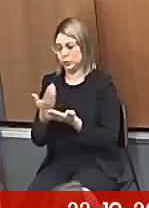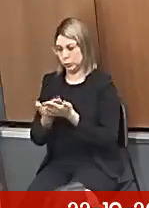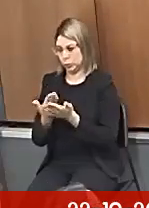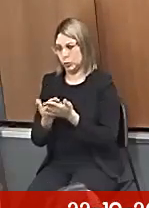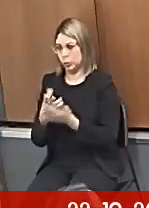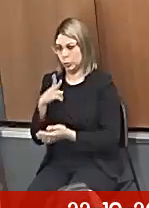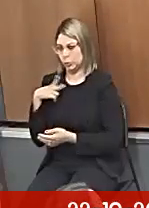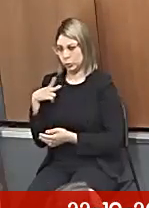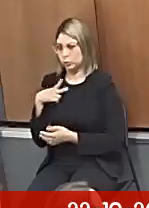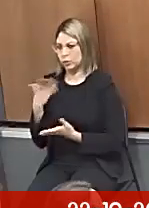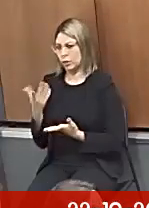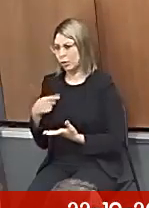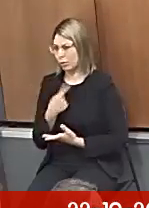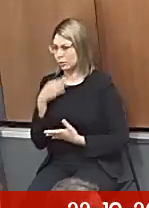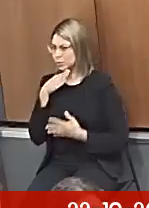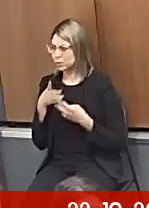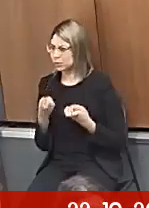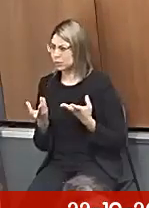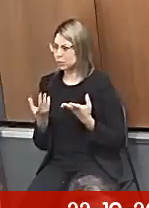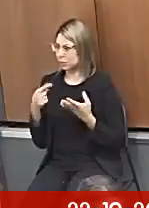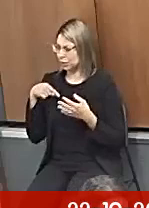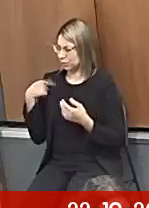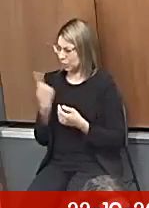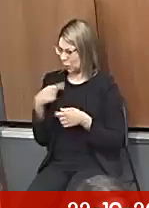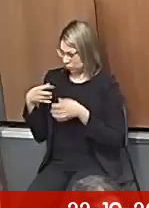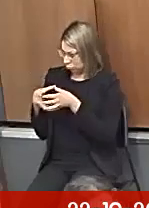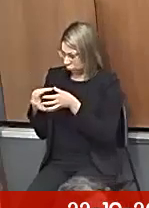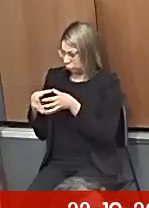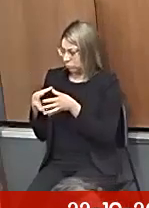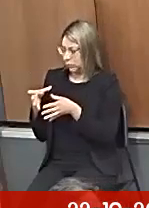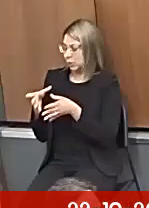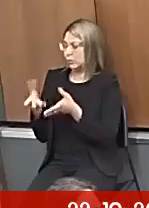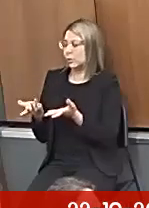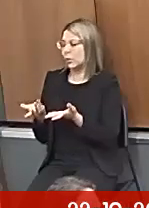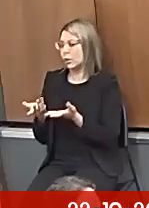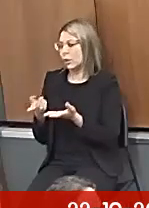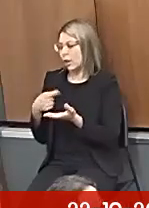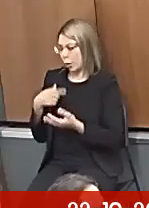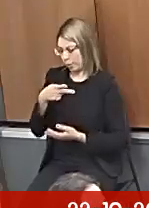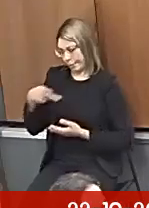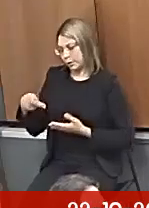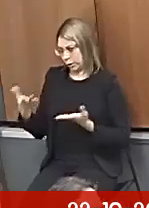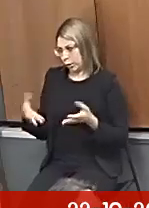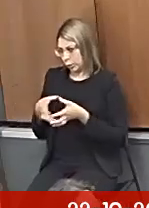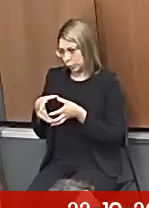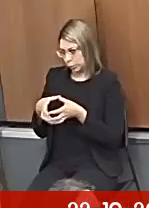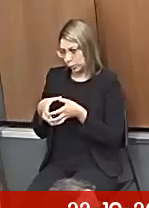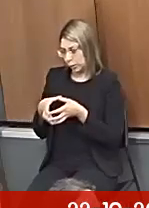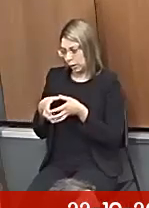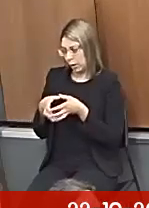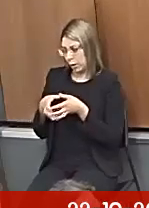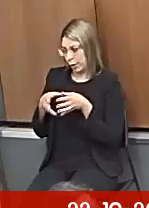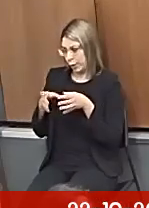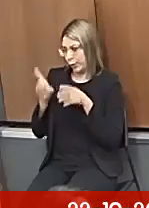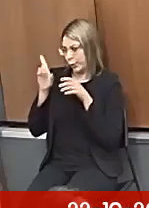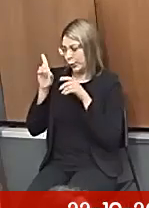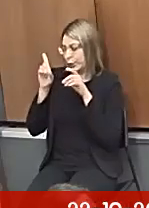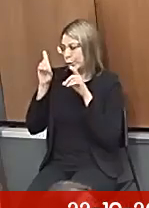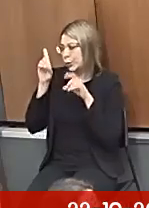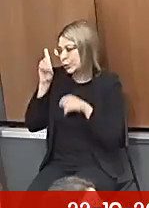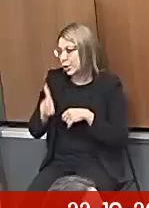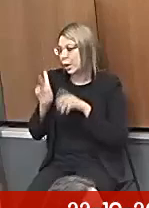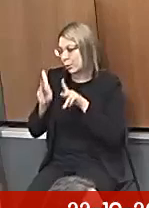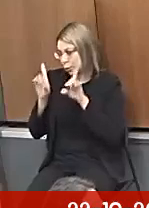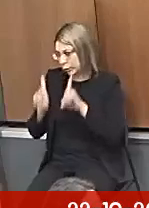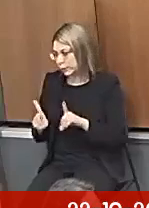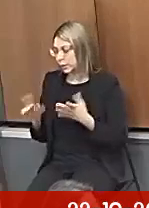Isso, ao nosso ver, dentro da comissão, aqui como presidente, é um assunto de muita preocupação para cada um de